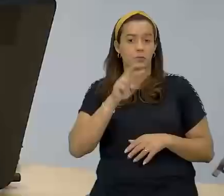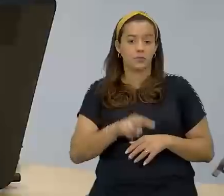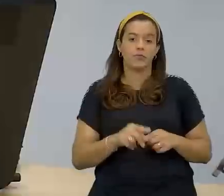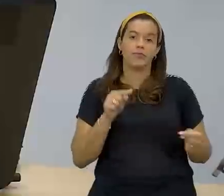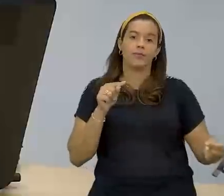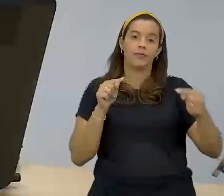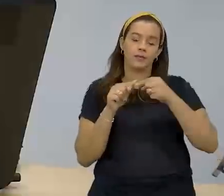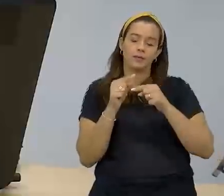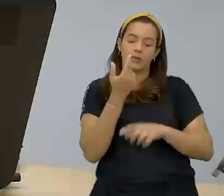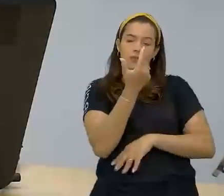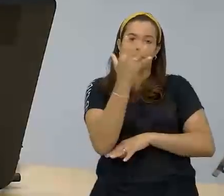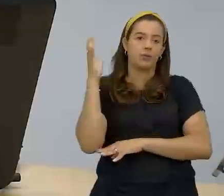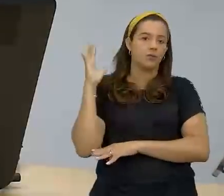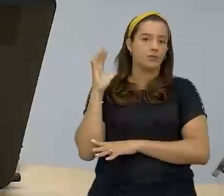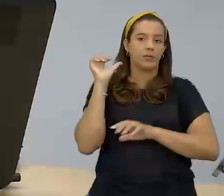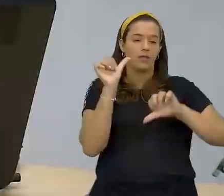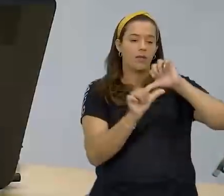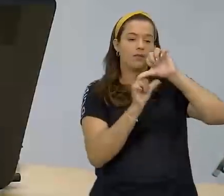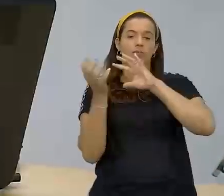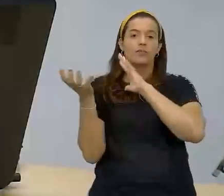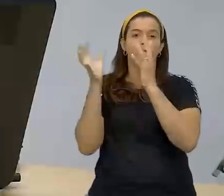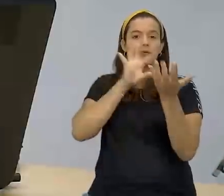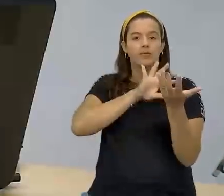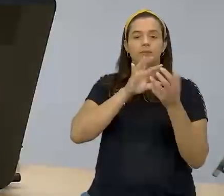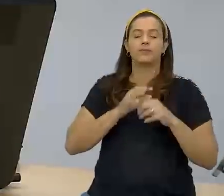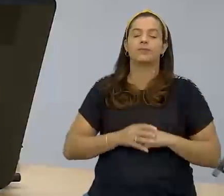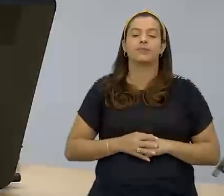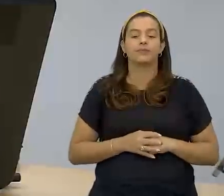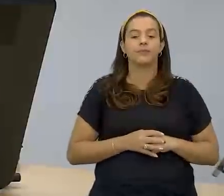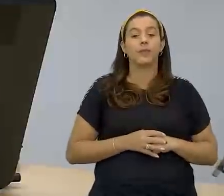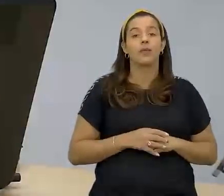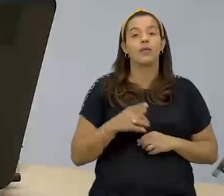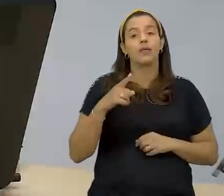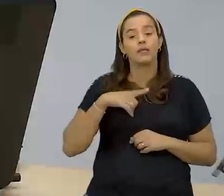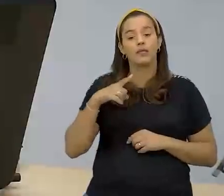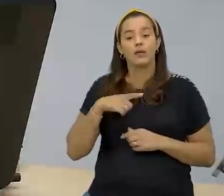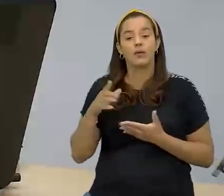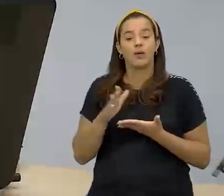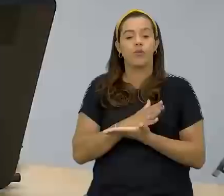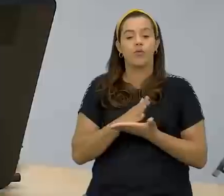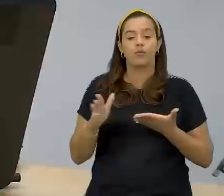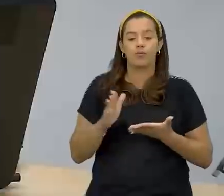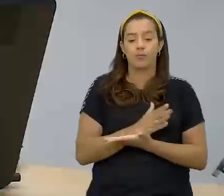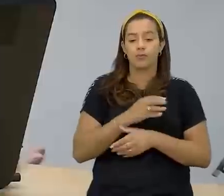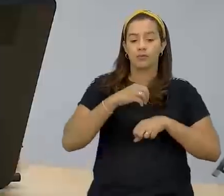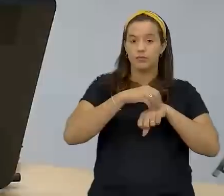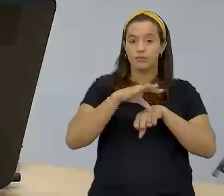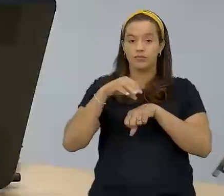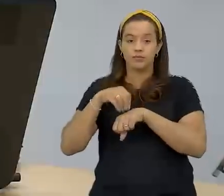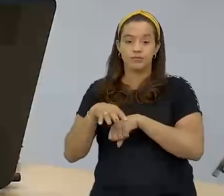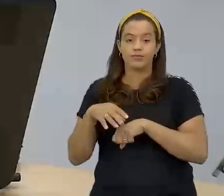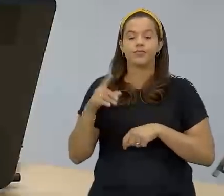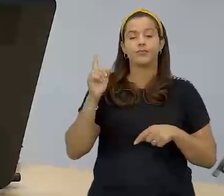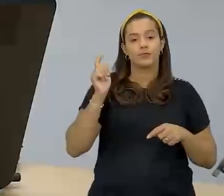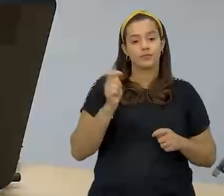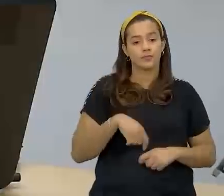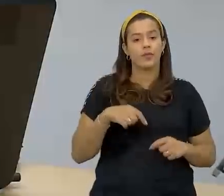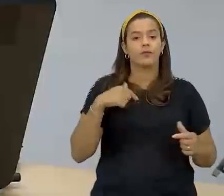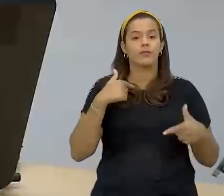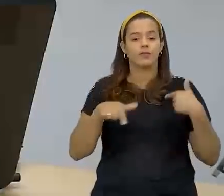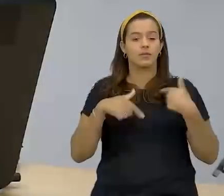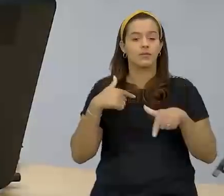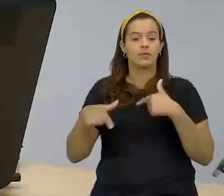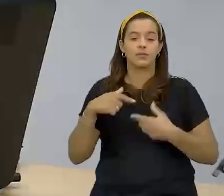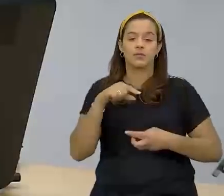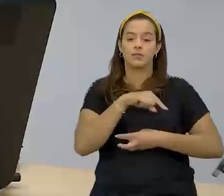à questão ambiental e às mudanças climáticas, tá? Então, são algumas sugestões de atividades que, por exemplo, dá para trabalhar com esses